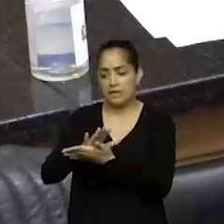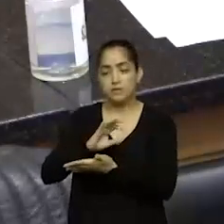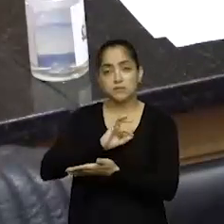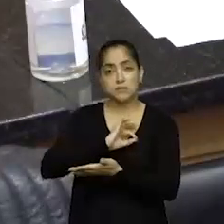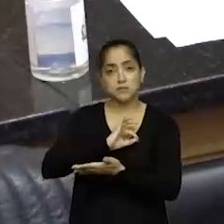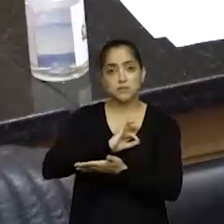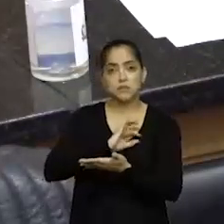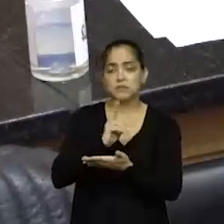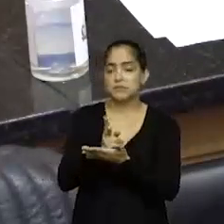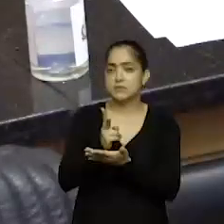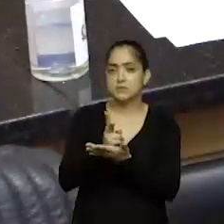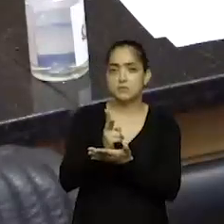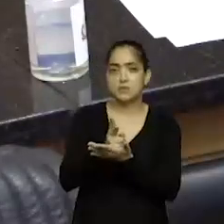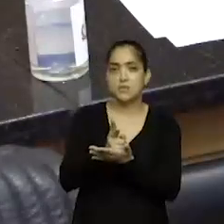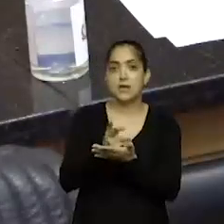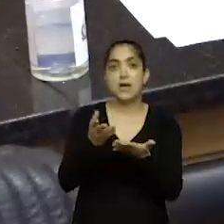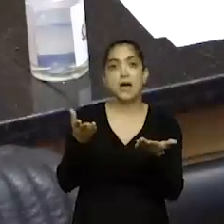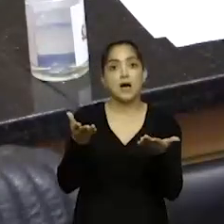É sempre assim. Agora,